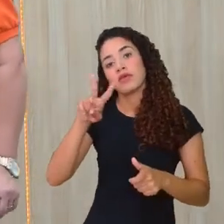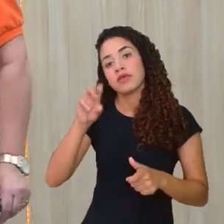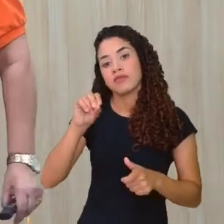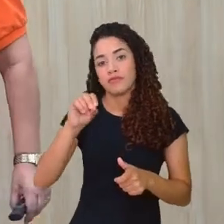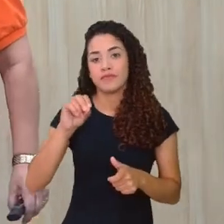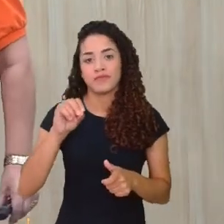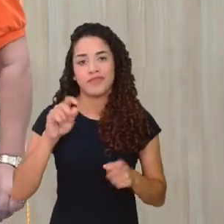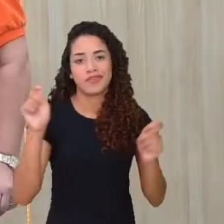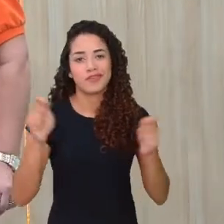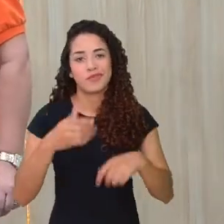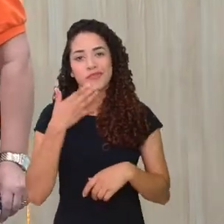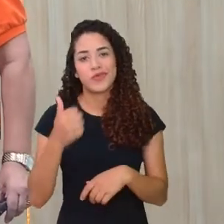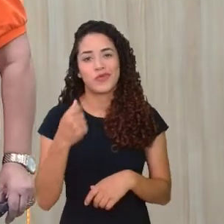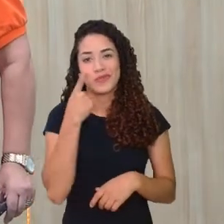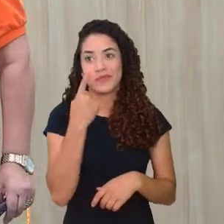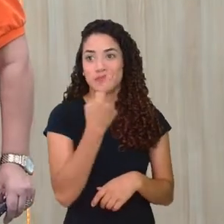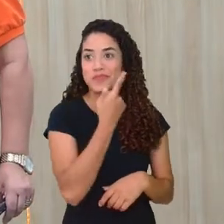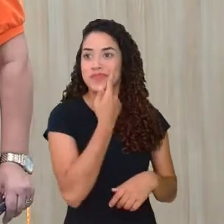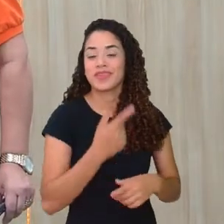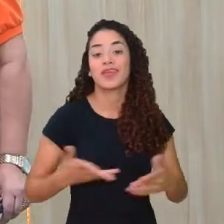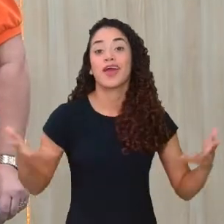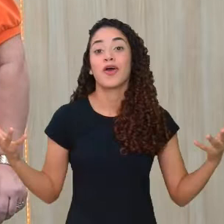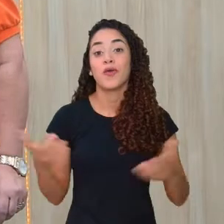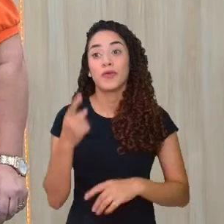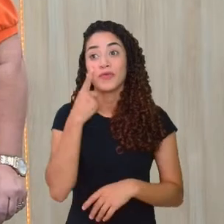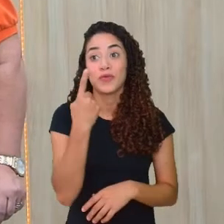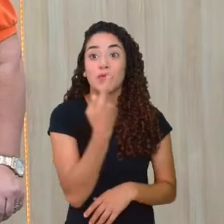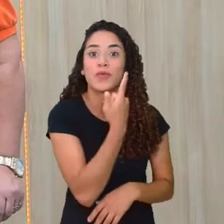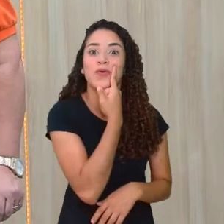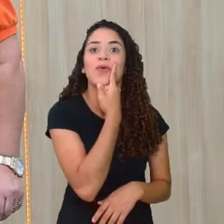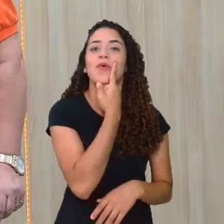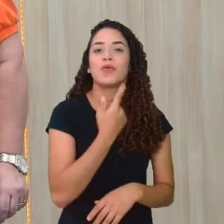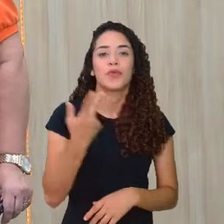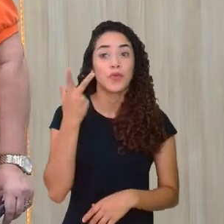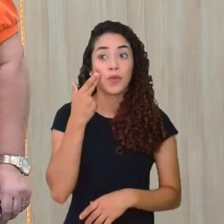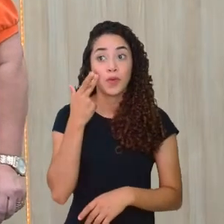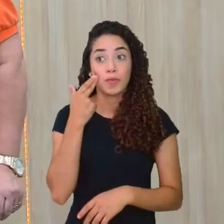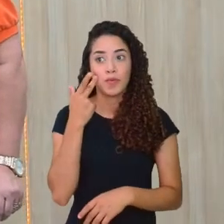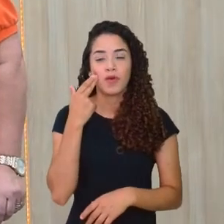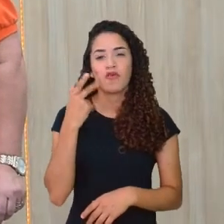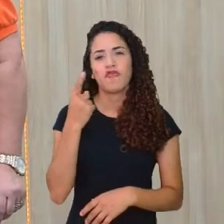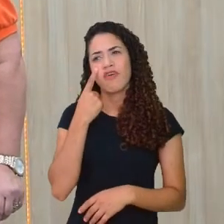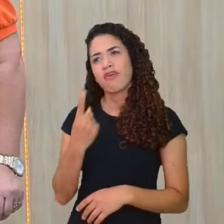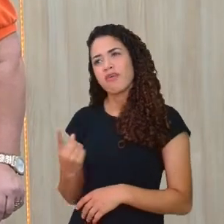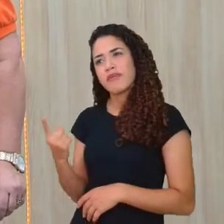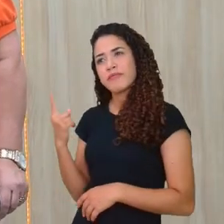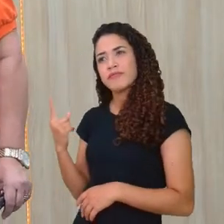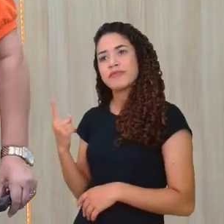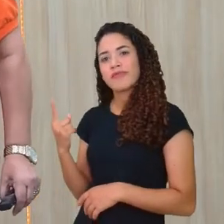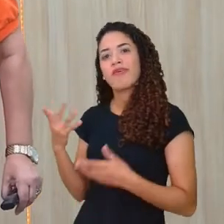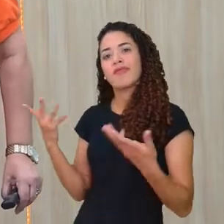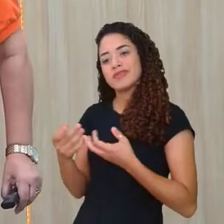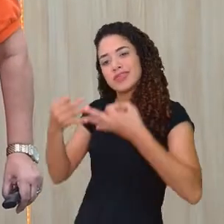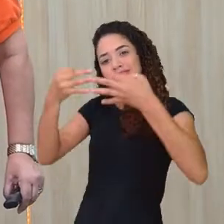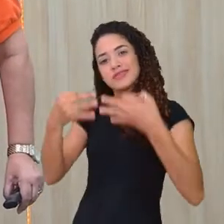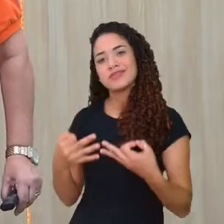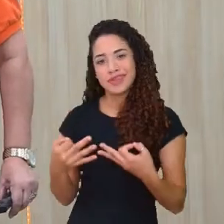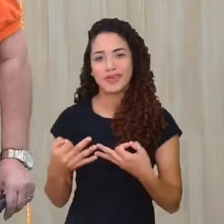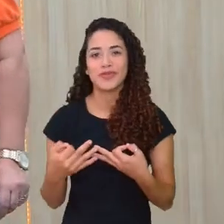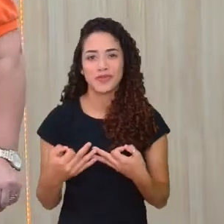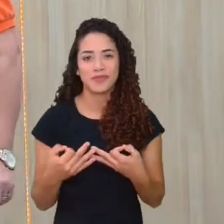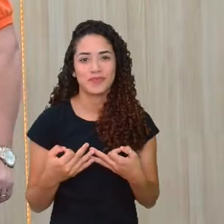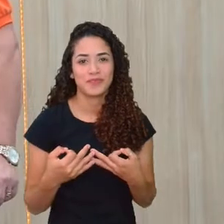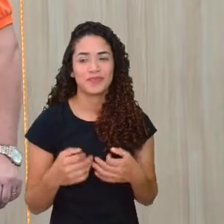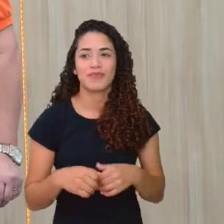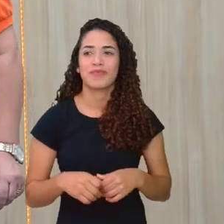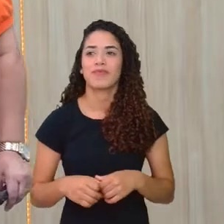Aqui está sendo representado um olho normal, onde a imagem foi projetada no lugarzinho certo, lá no início ali do nervo óptico.